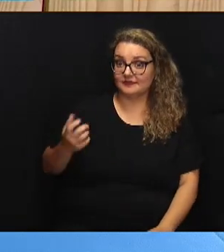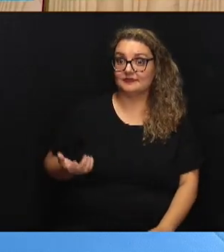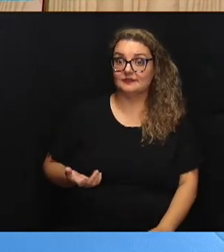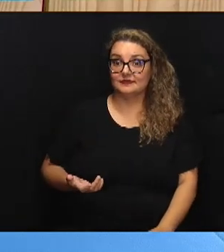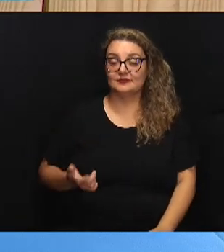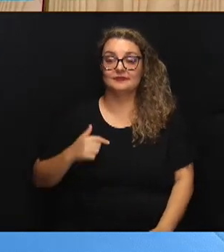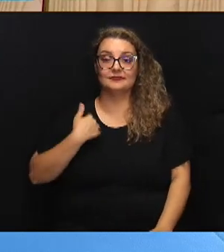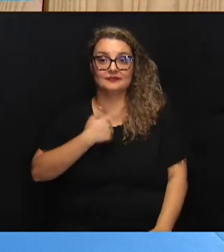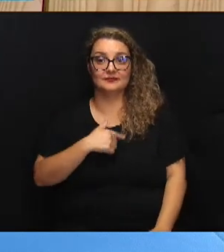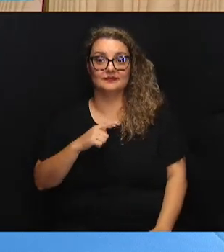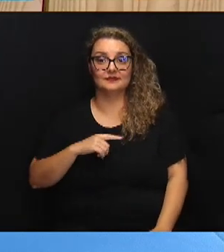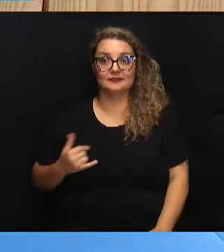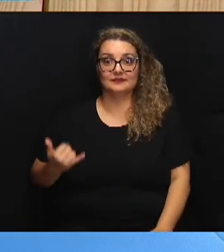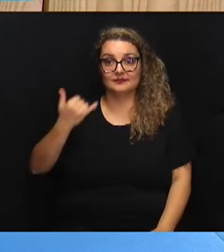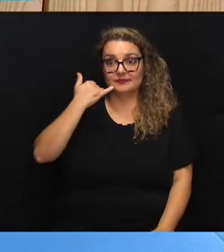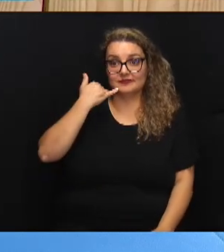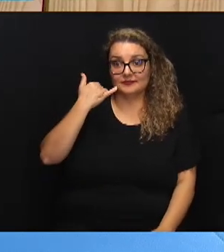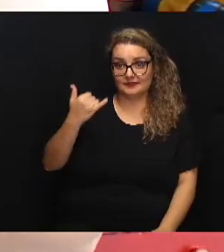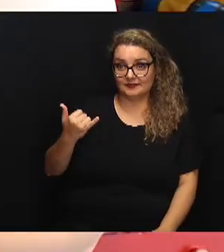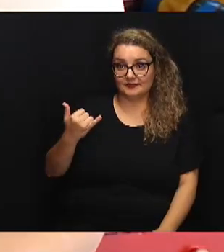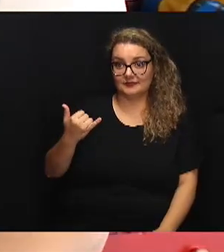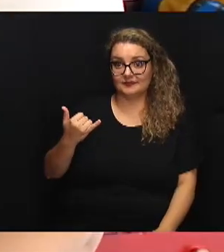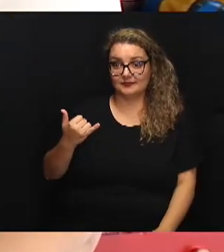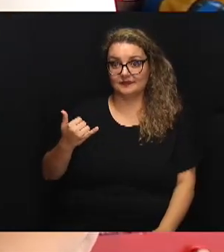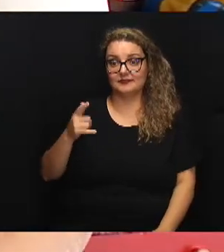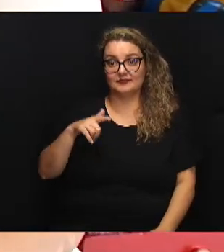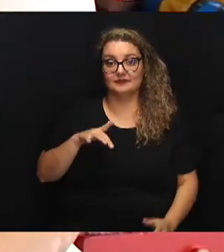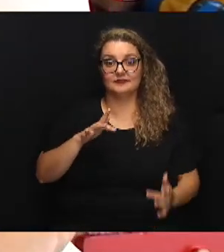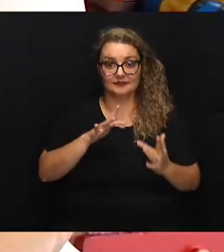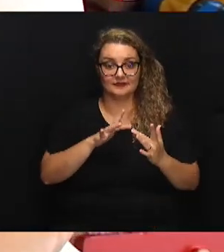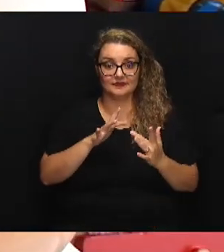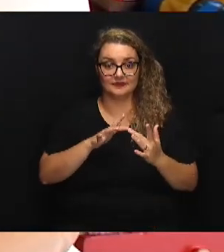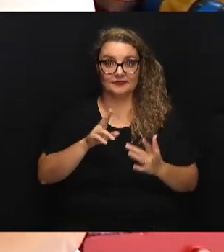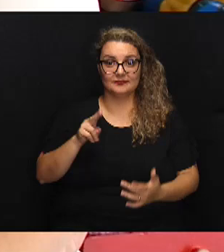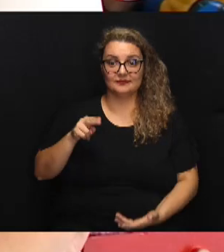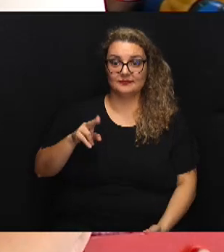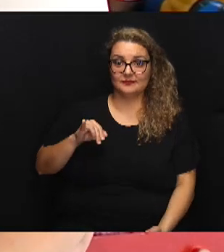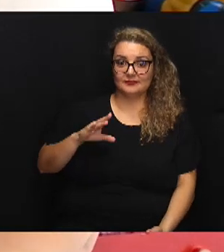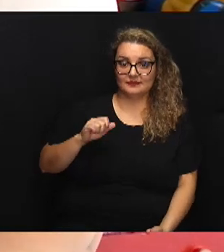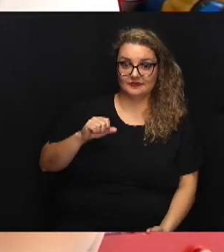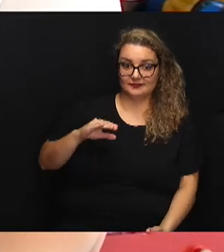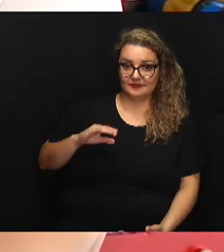Nós temos o telefone que é um contato da Uniasec,